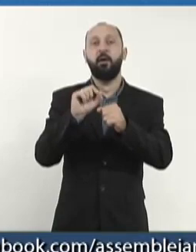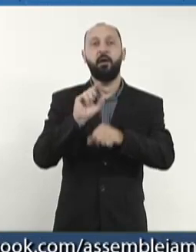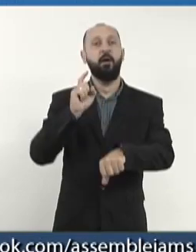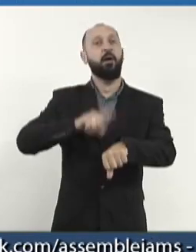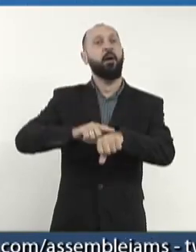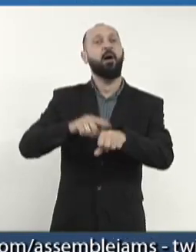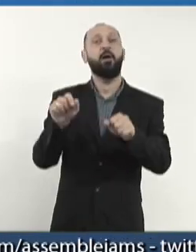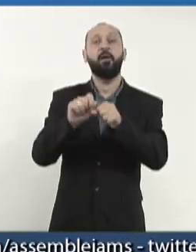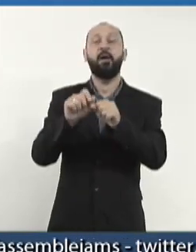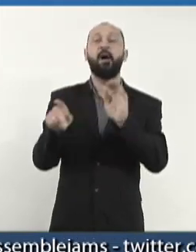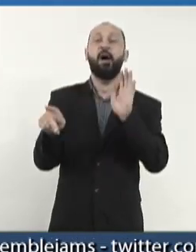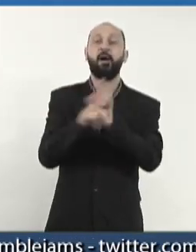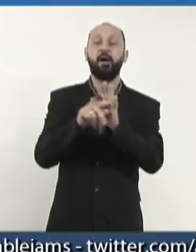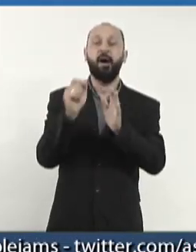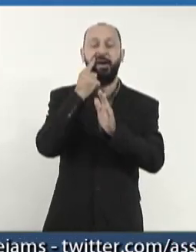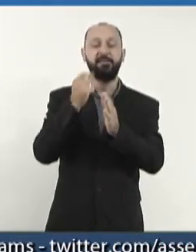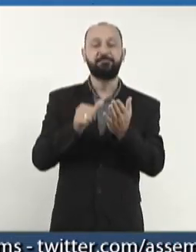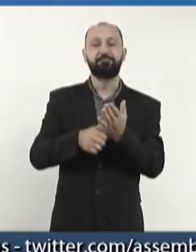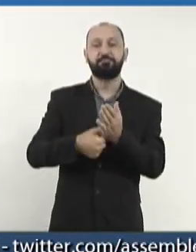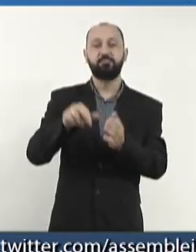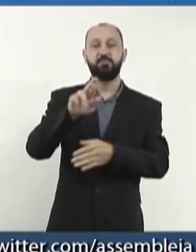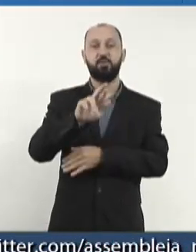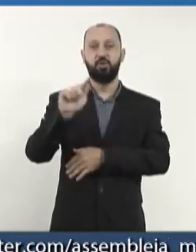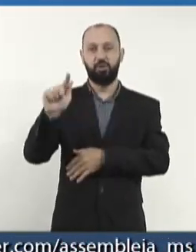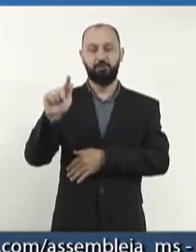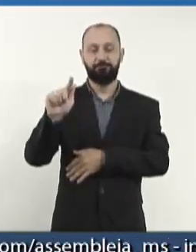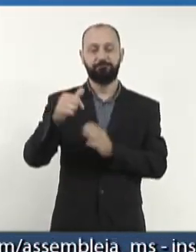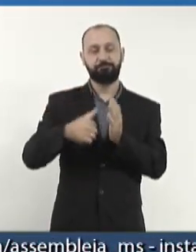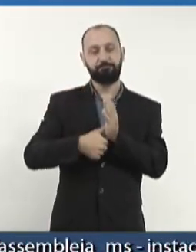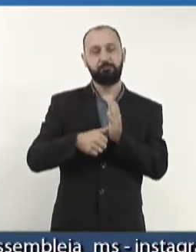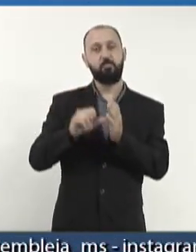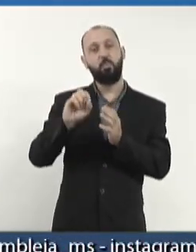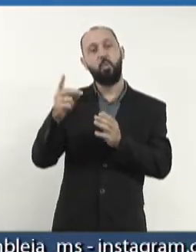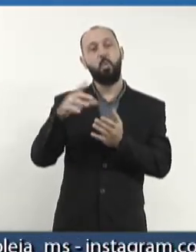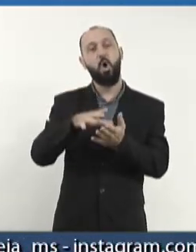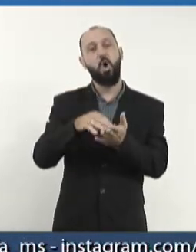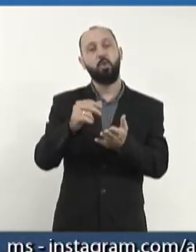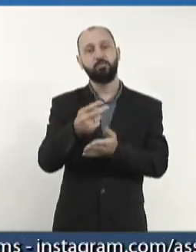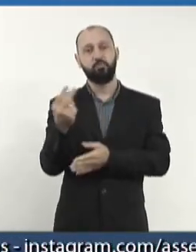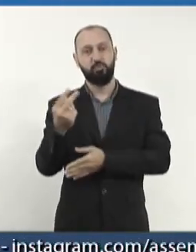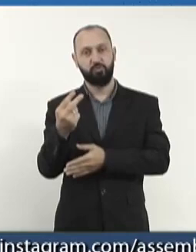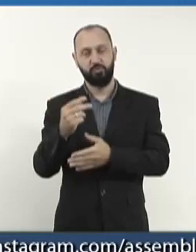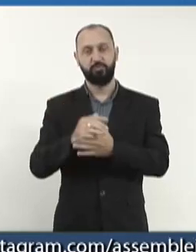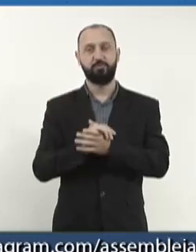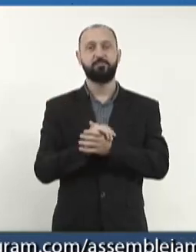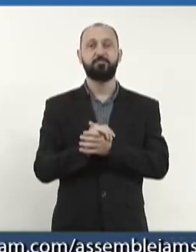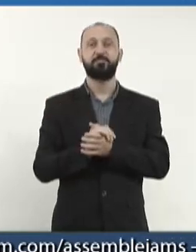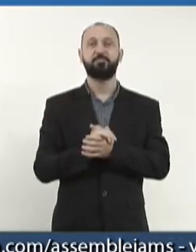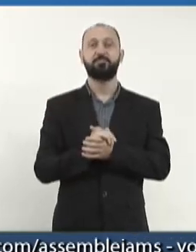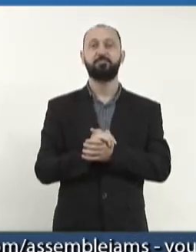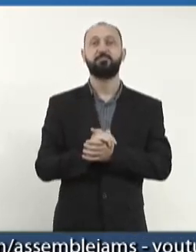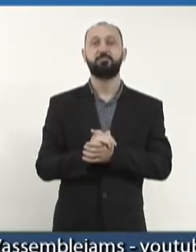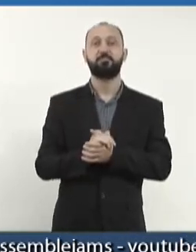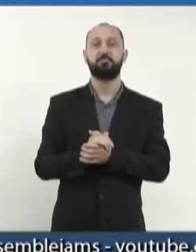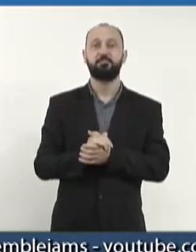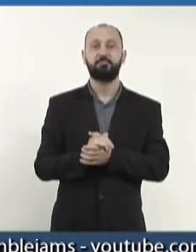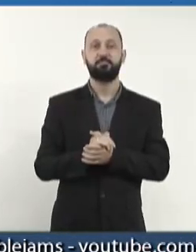no momento da confecção da carteira de identidade ou segunda via do documento.